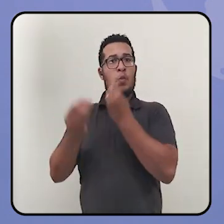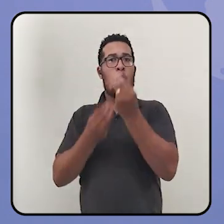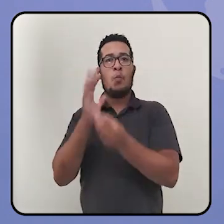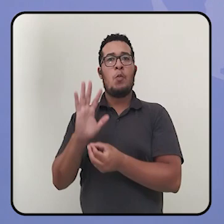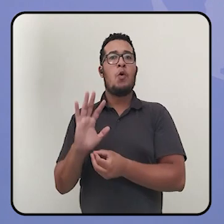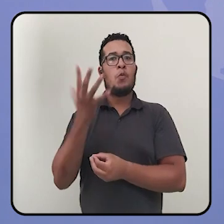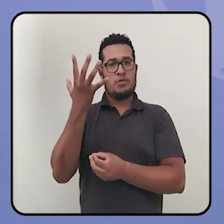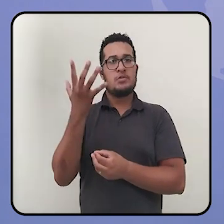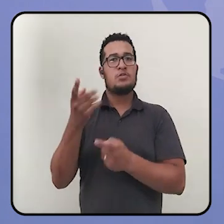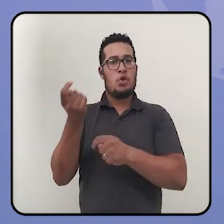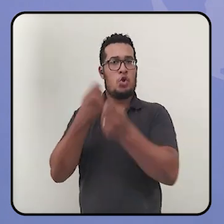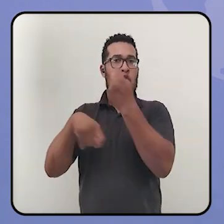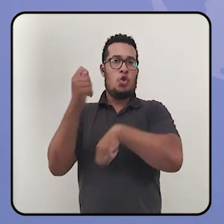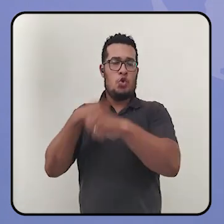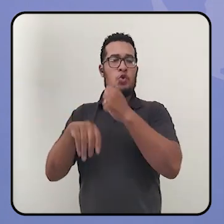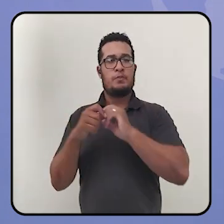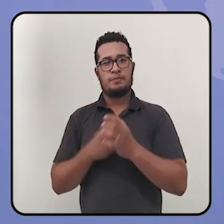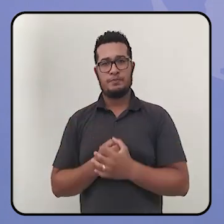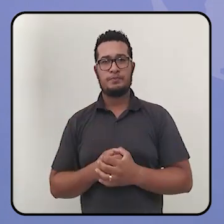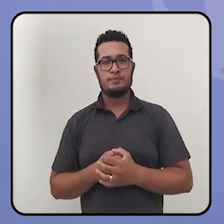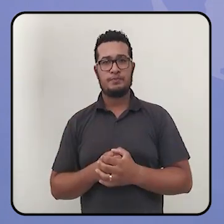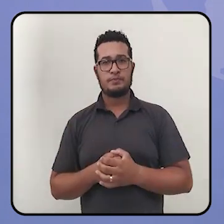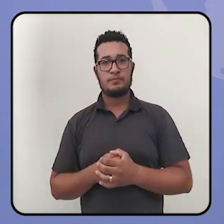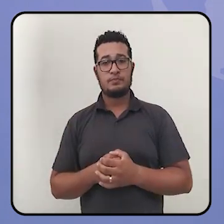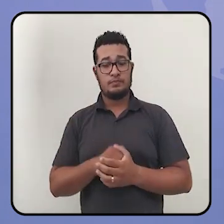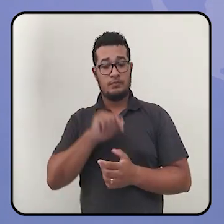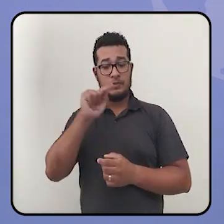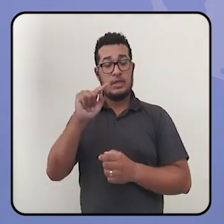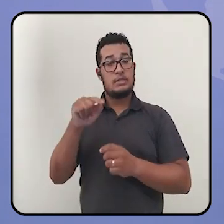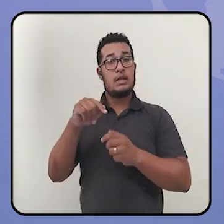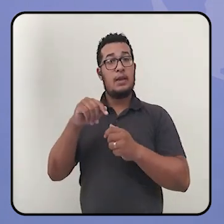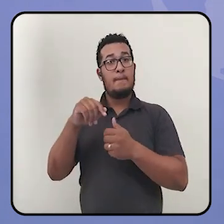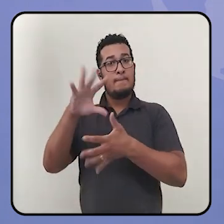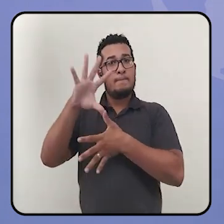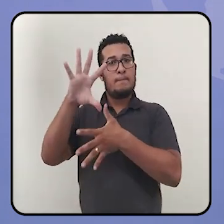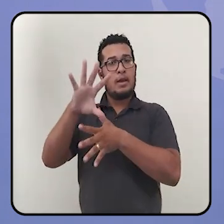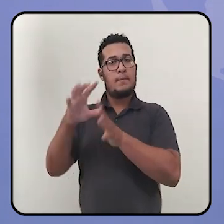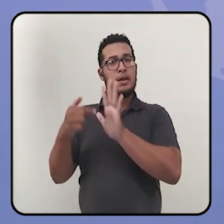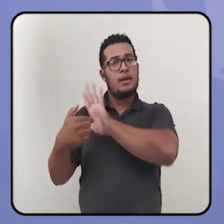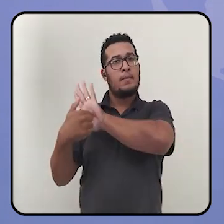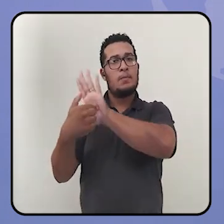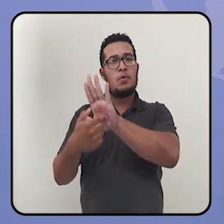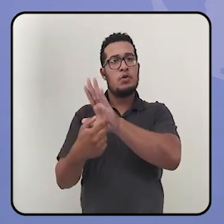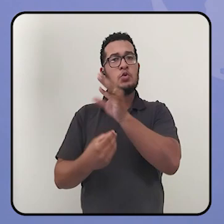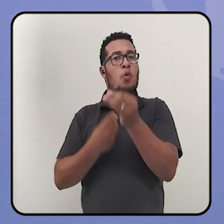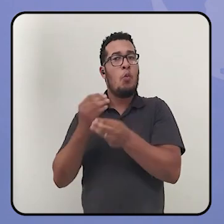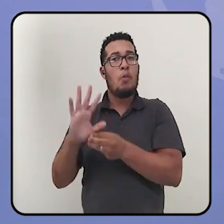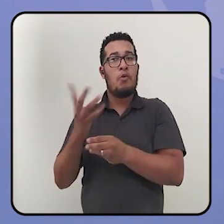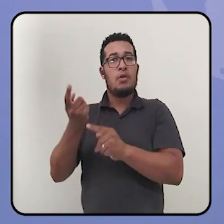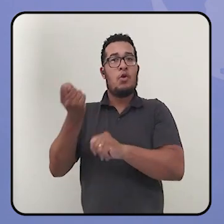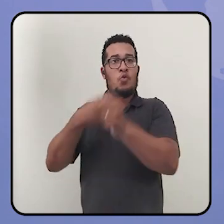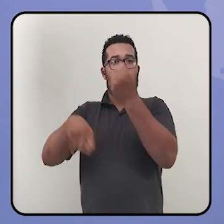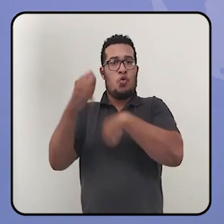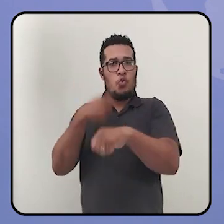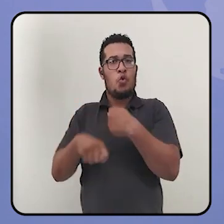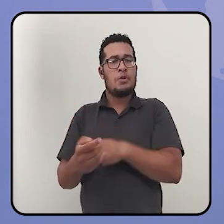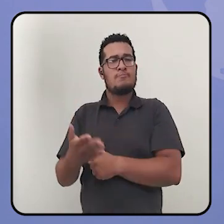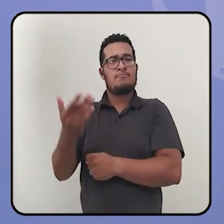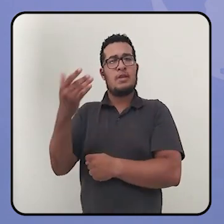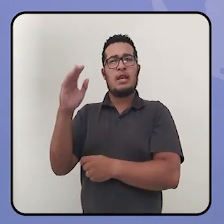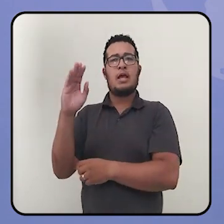pintura inicial dessa aula é uma pintura rupestre do Parque Serra da Capivara, no Piauí. Portanto,